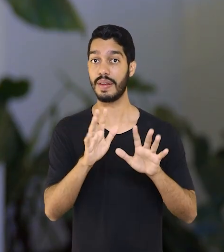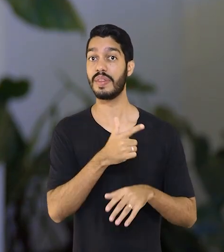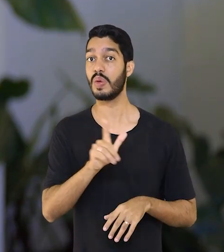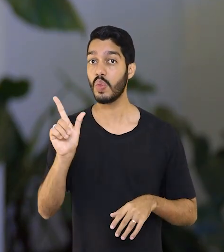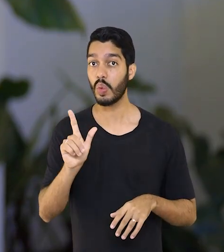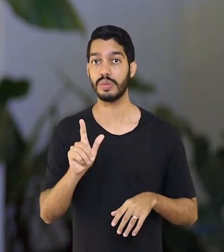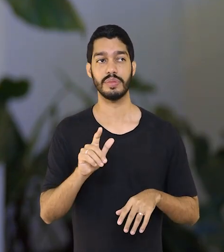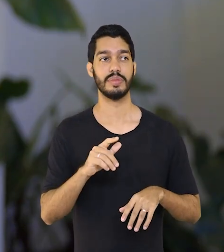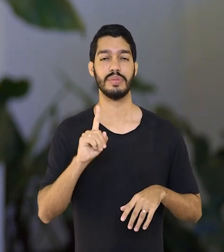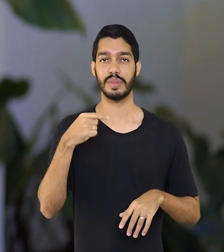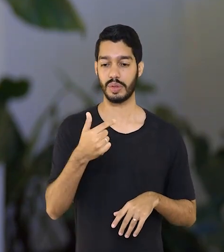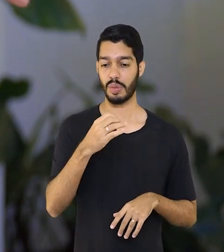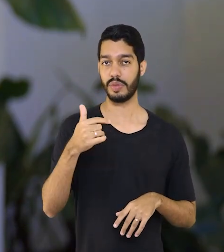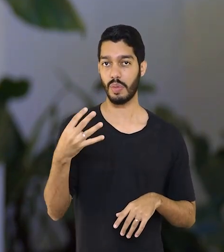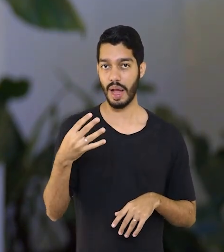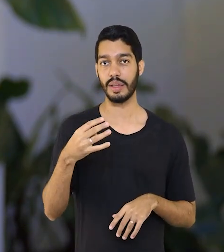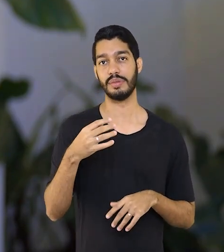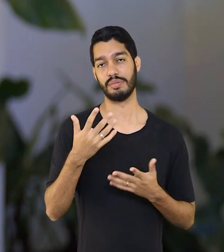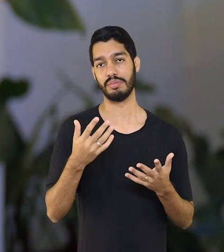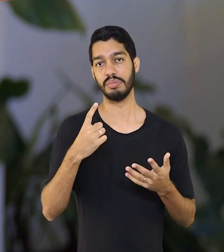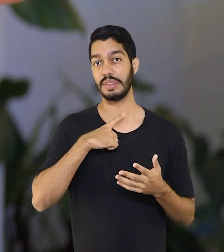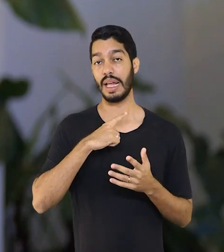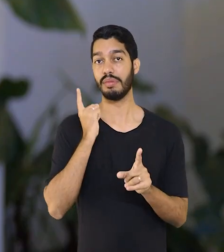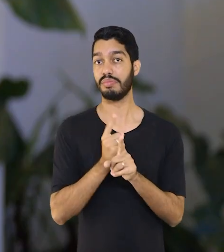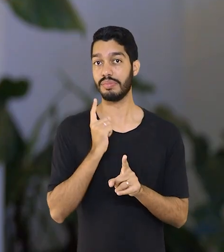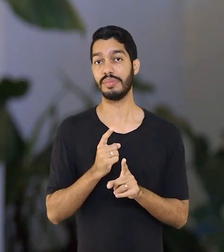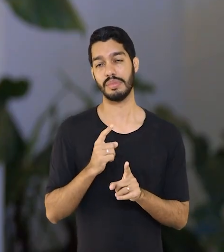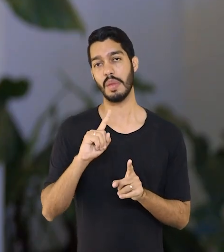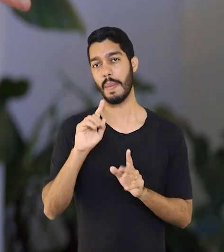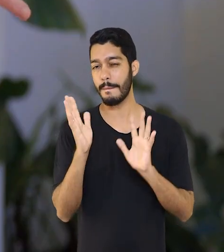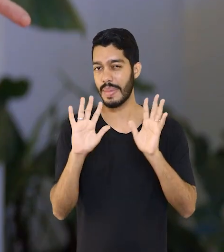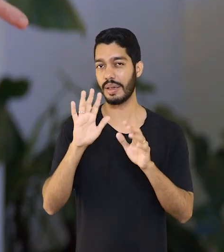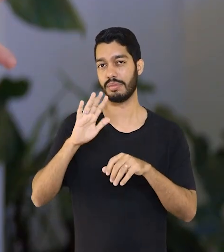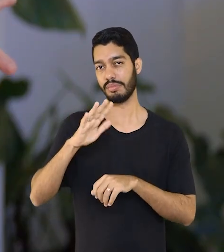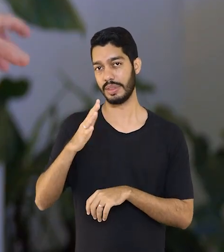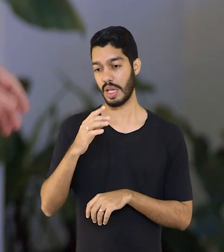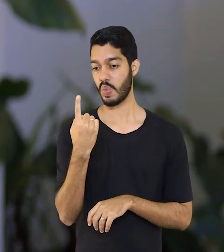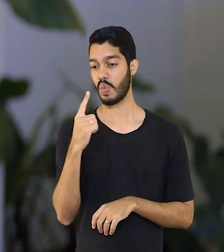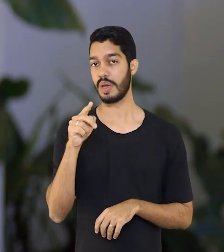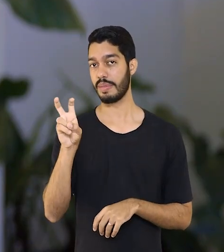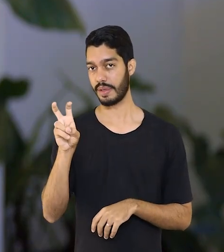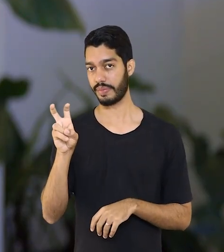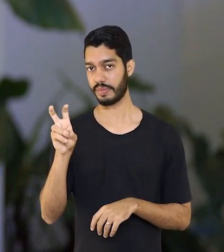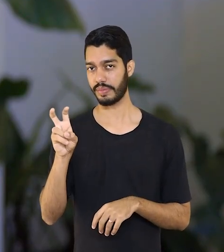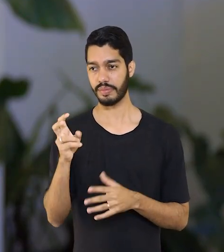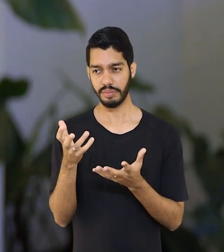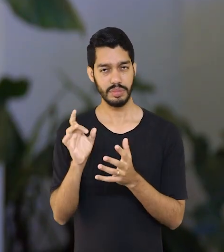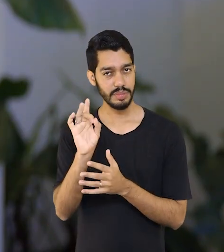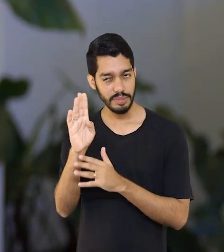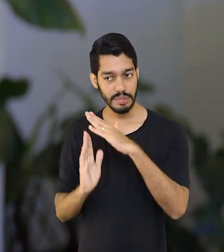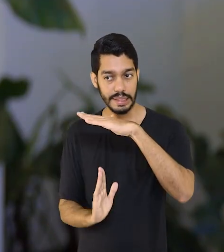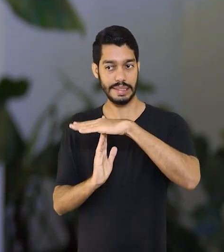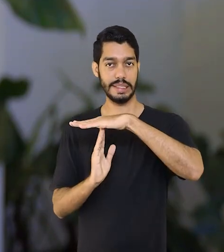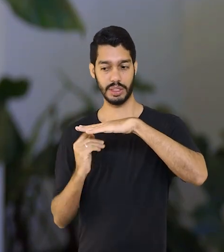a temperatura média do planeta foi... A temperatura do planeta, desculpa, foi, na média, 1,5. Isso não quer dizer